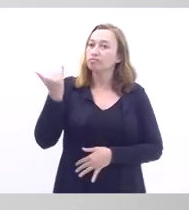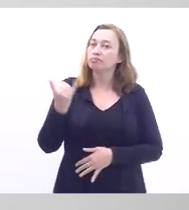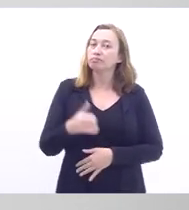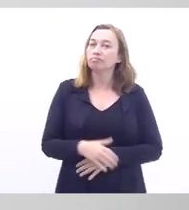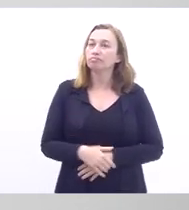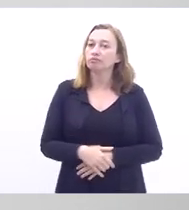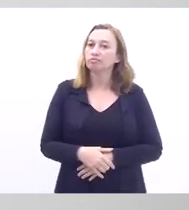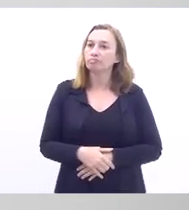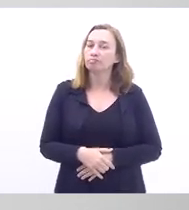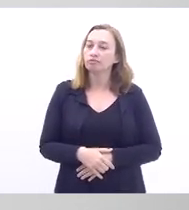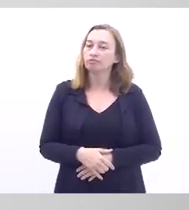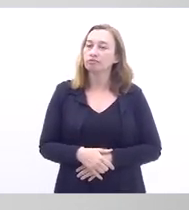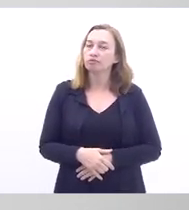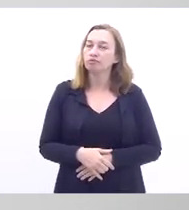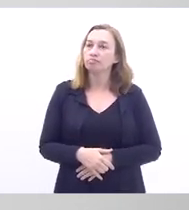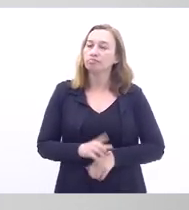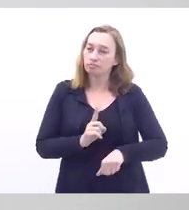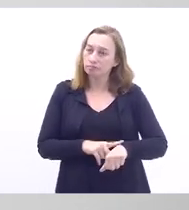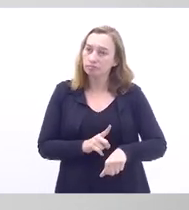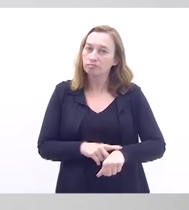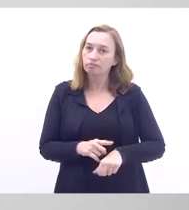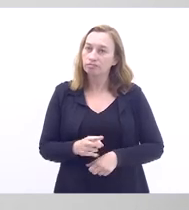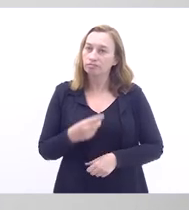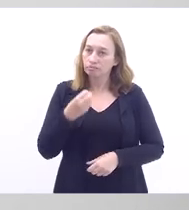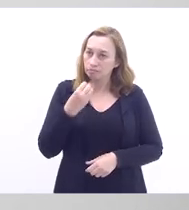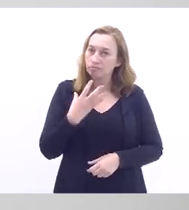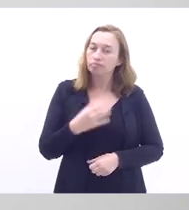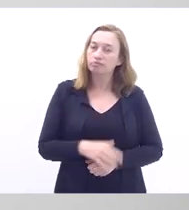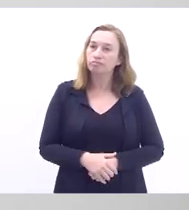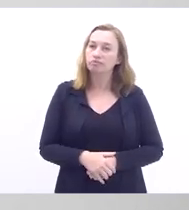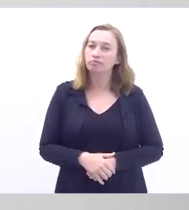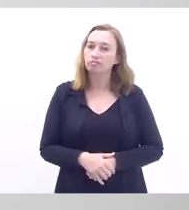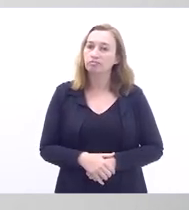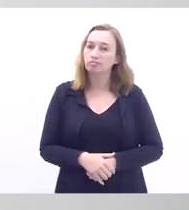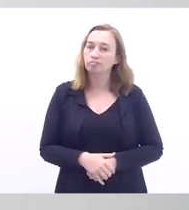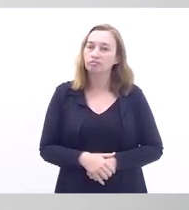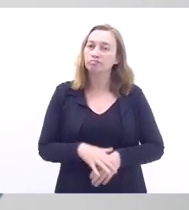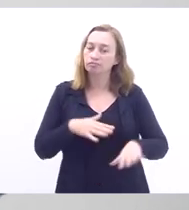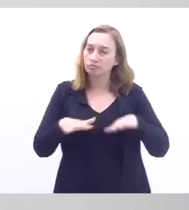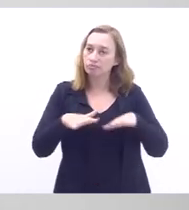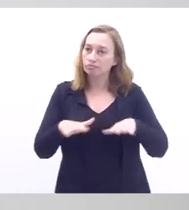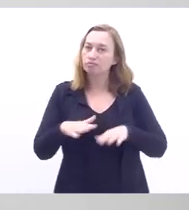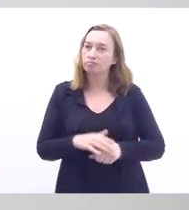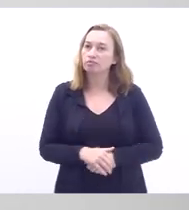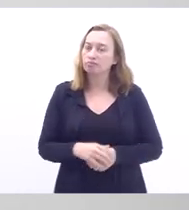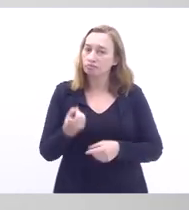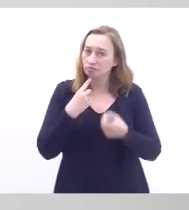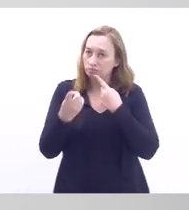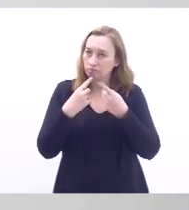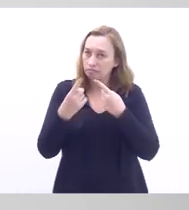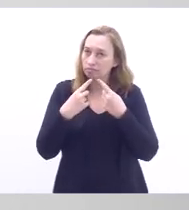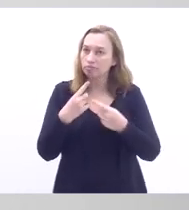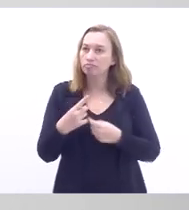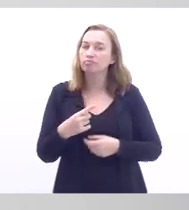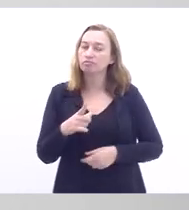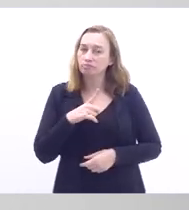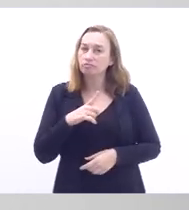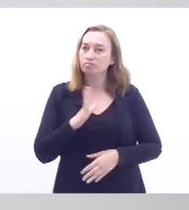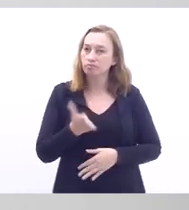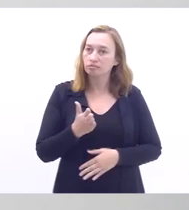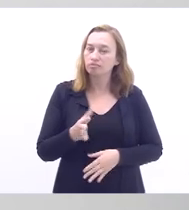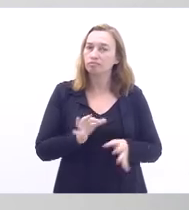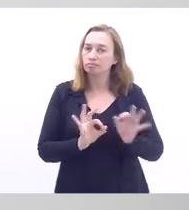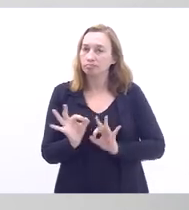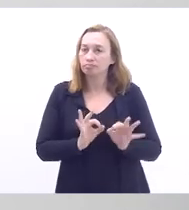e que nesse nesse período Vai ser necessário aí uma uma mobilização além desse diálogo permanente que você já tem